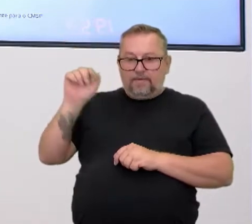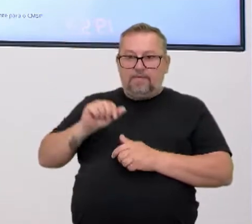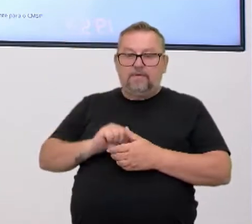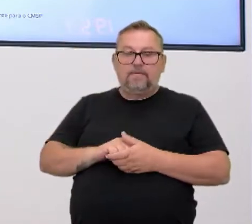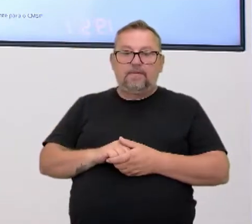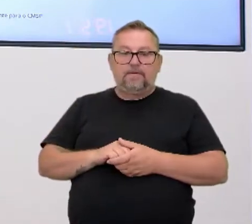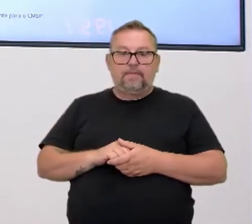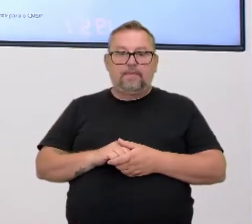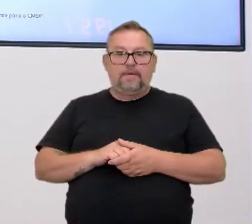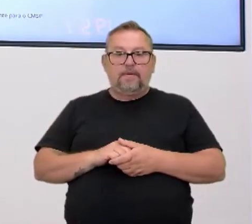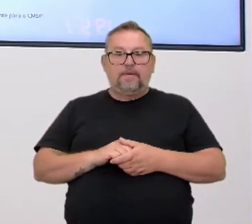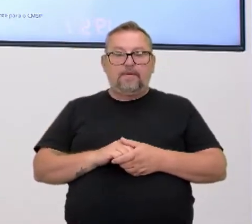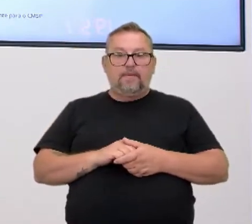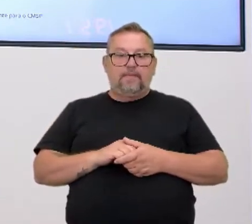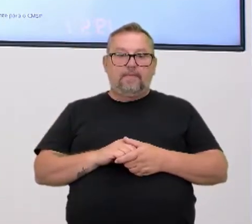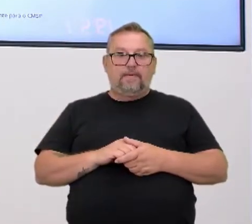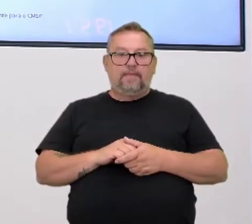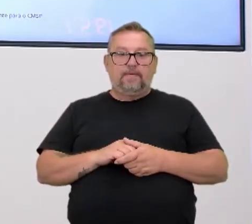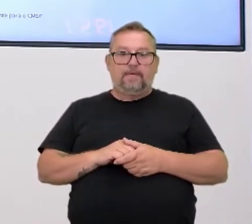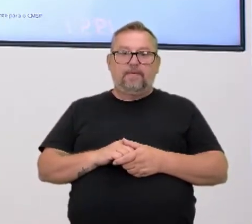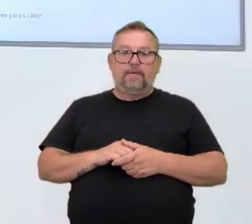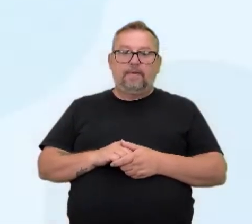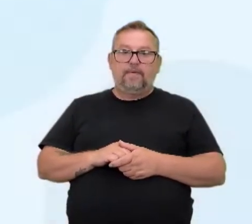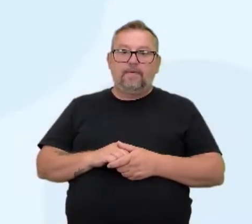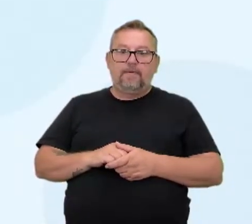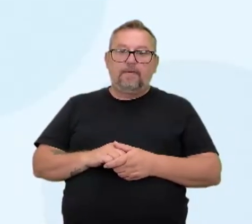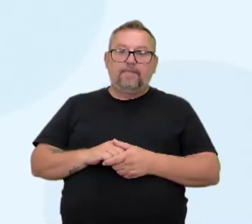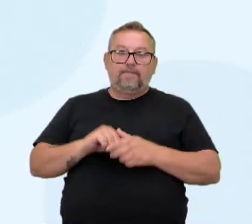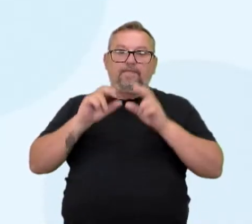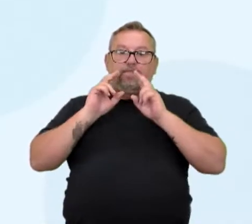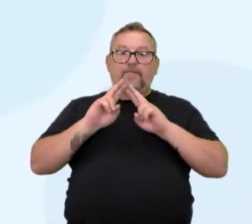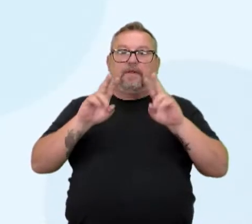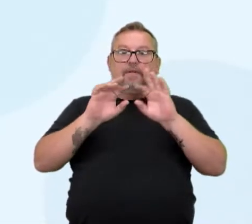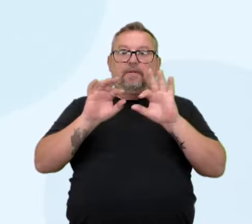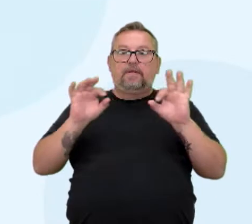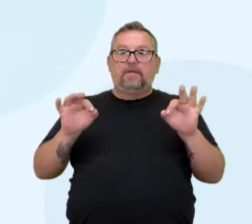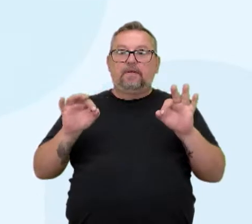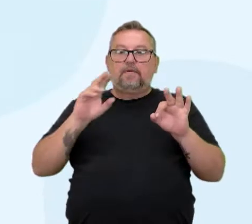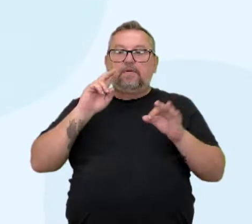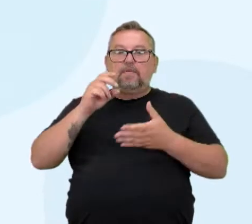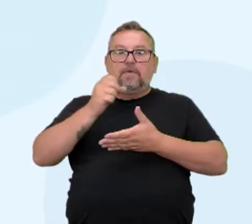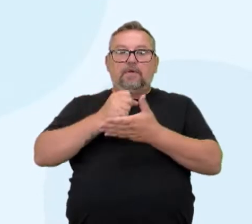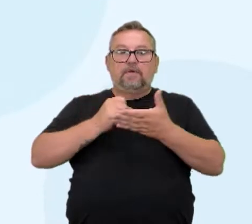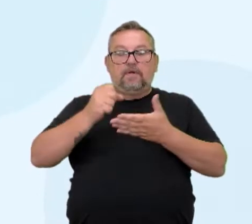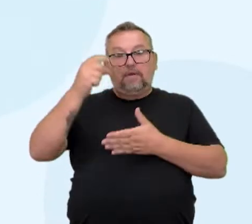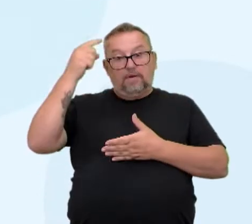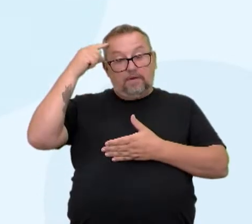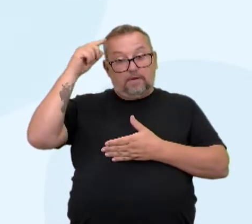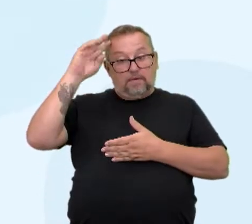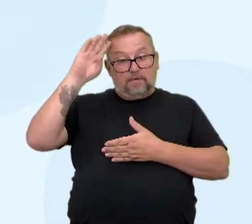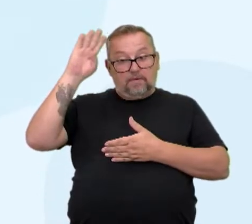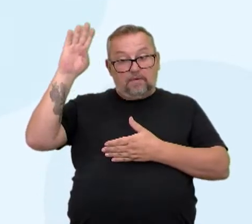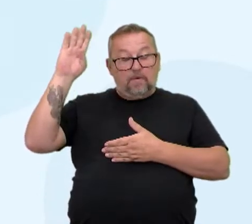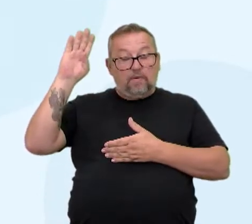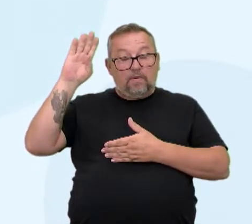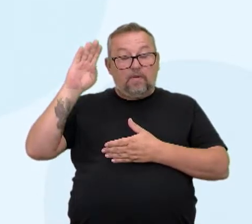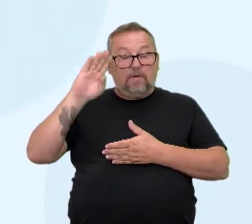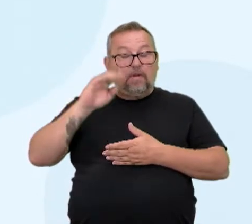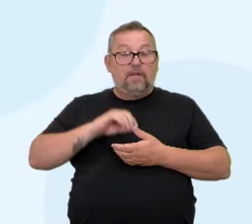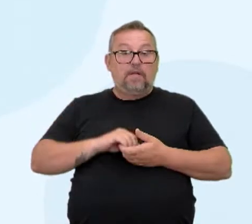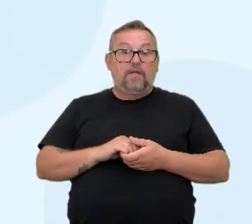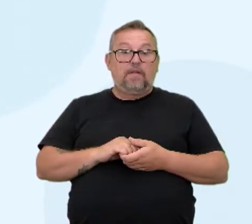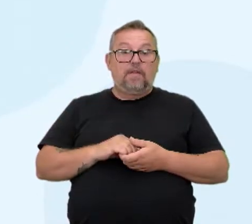ele é para registrar uma informação de forma visual e simplificada, tomando como base uma ideia central.